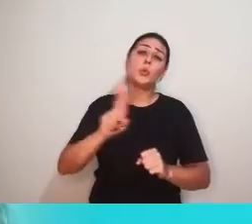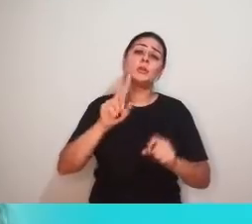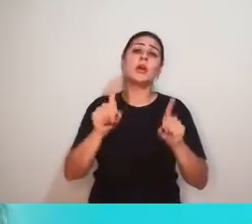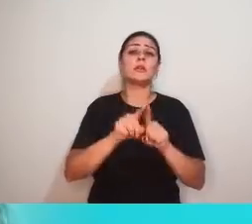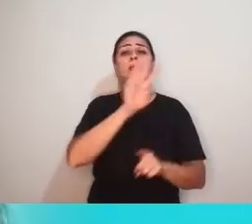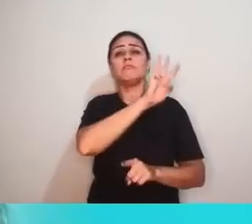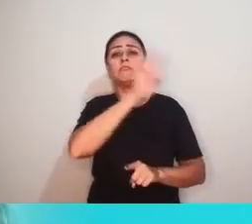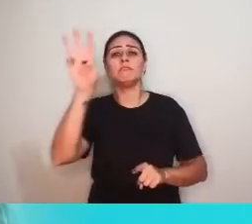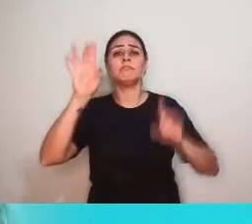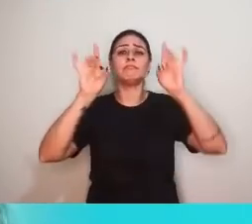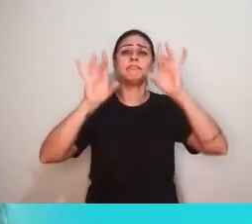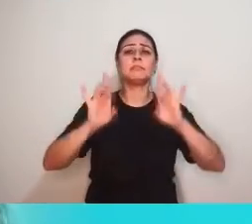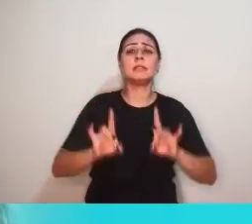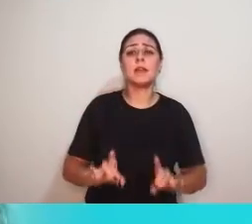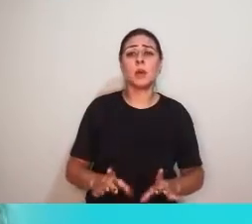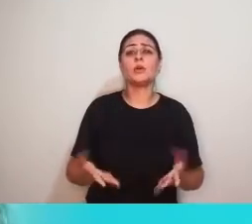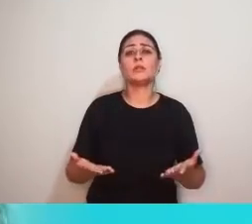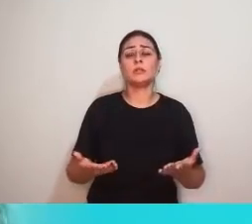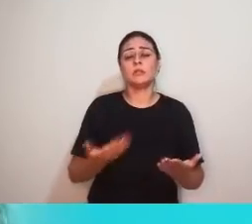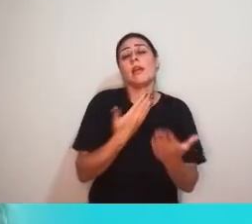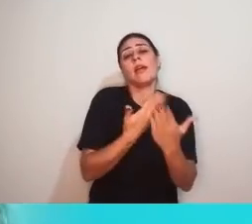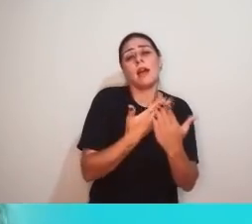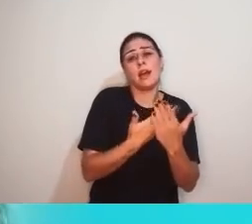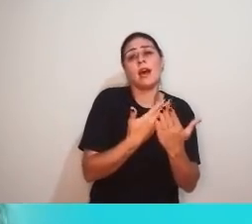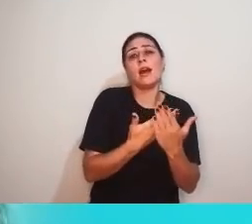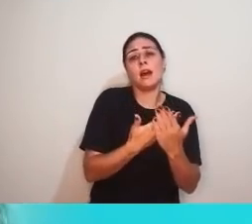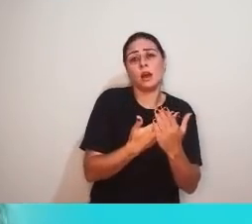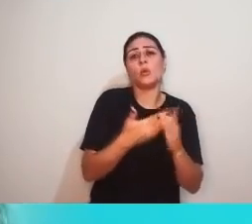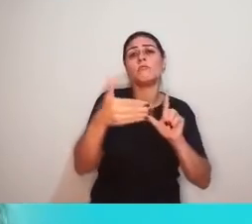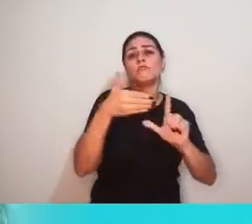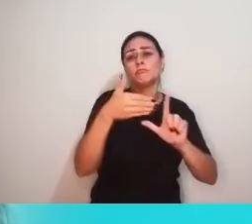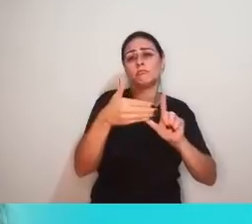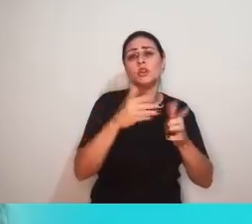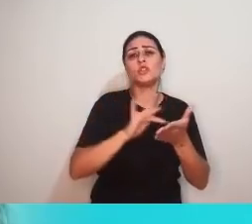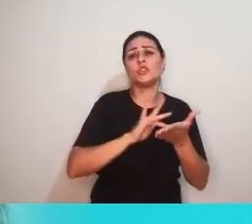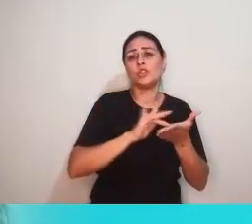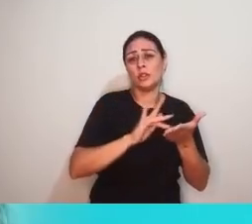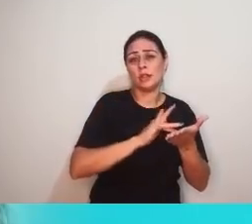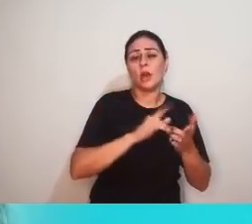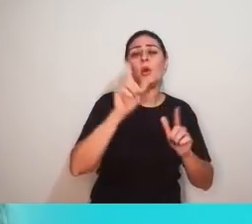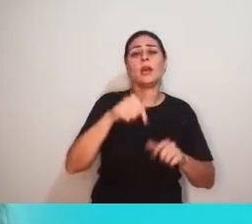Você pode usar isso ou pode usar portais especializados, como, por exemplo, o Aula Digital, né, que é